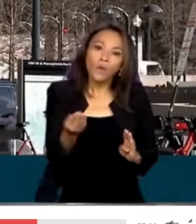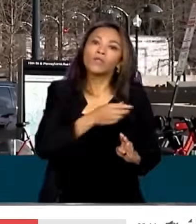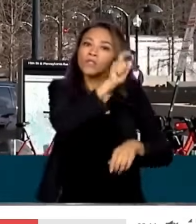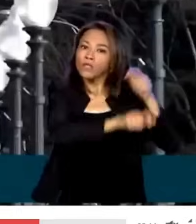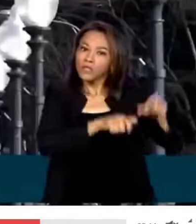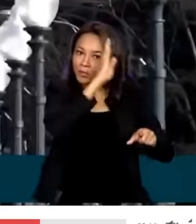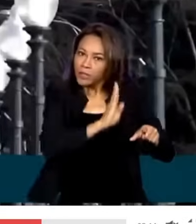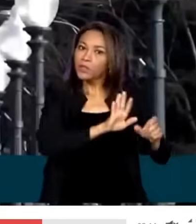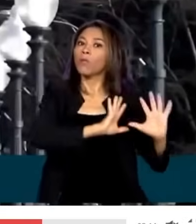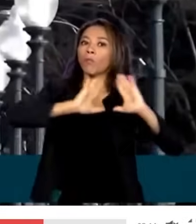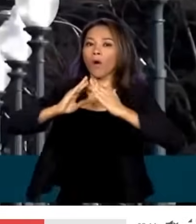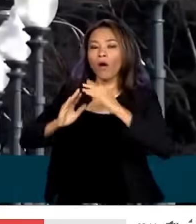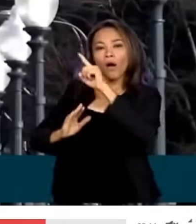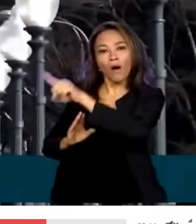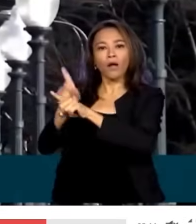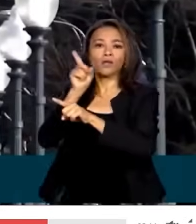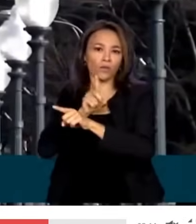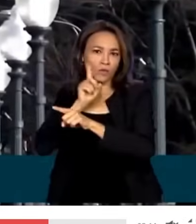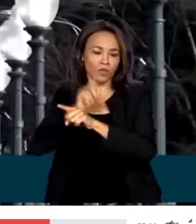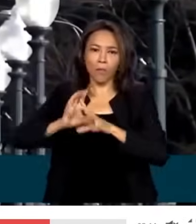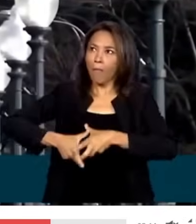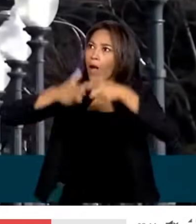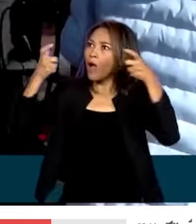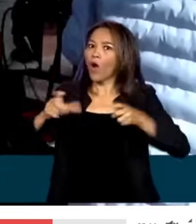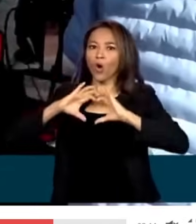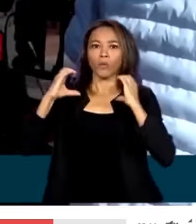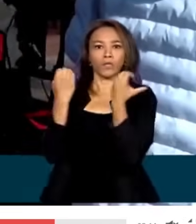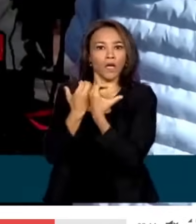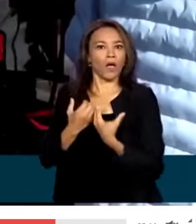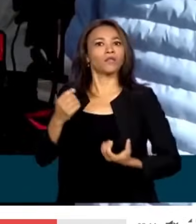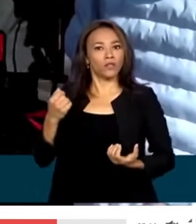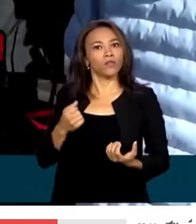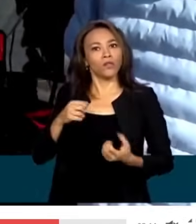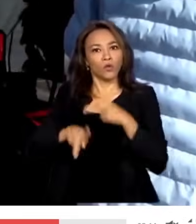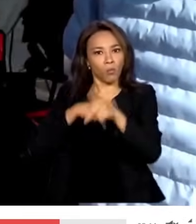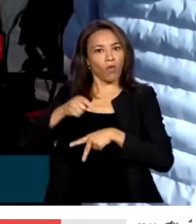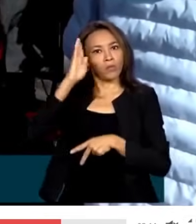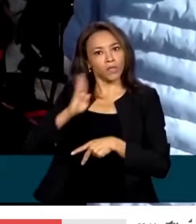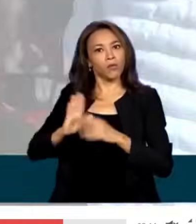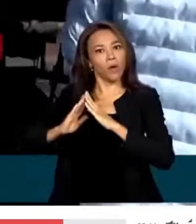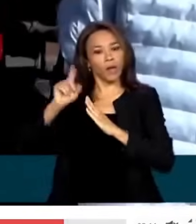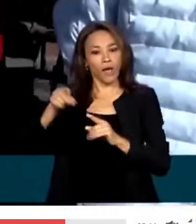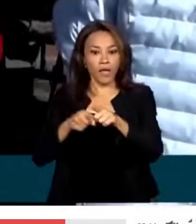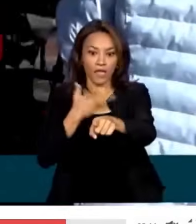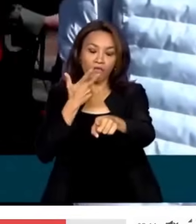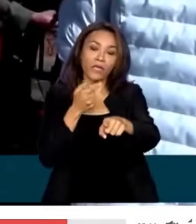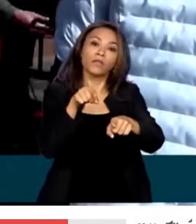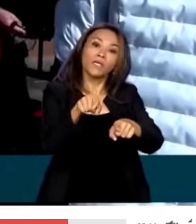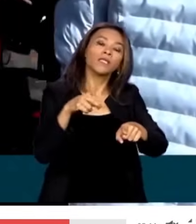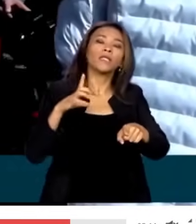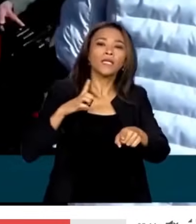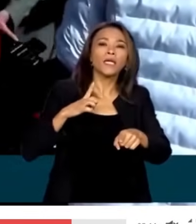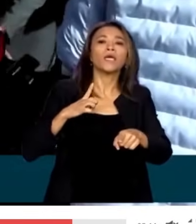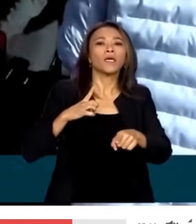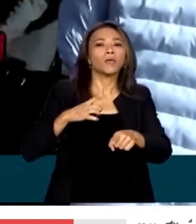biden e Lula vão pilotar a volta do mundo movimento sindical no planeta e